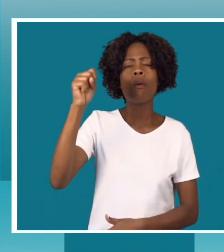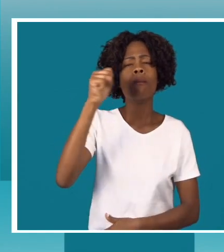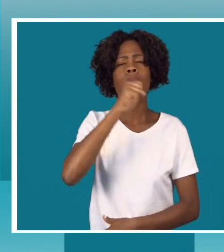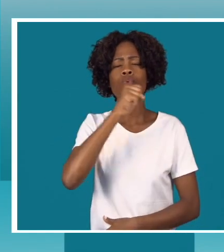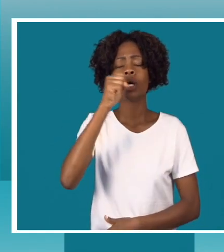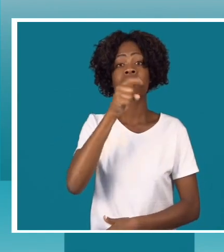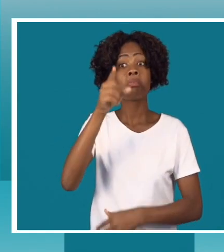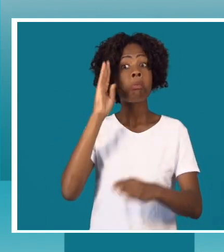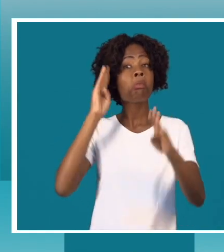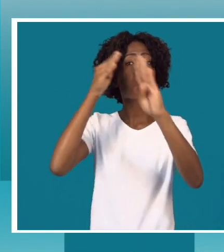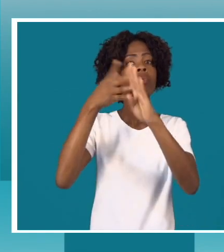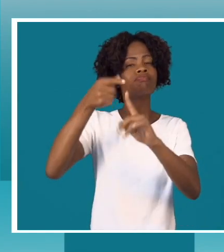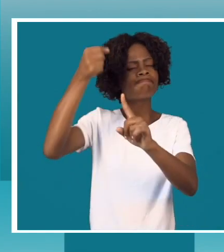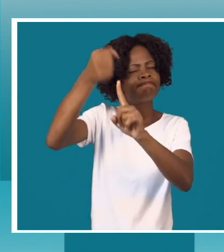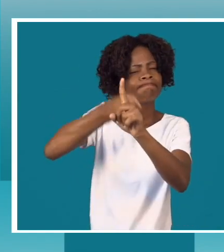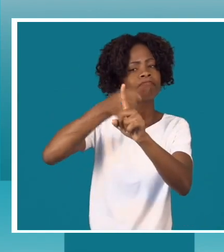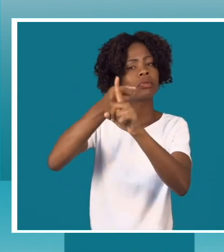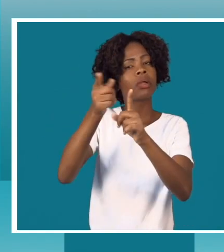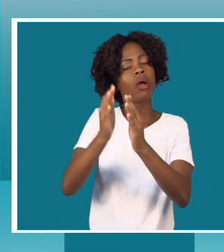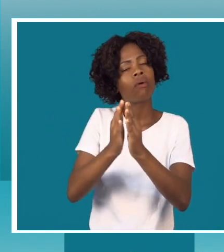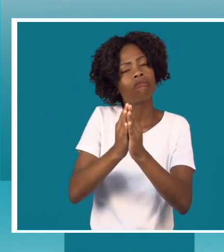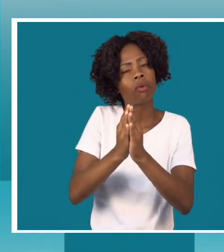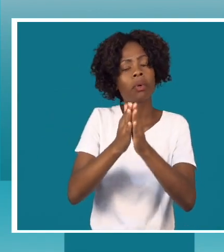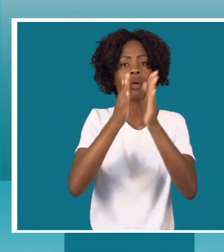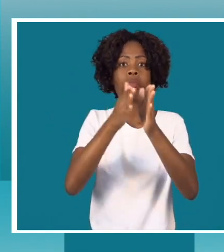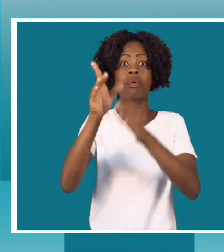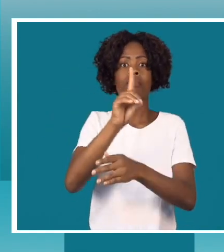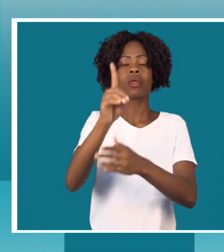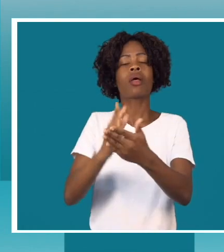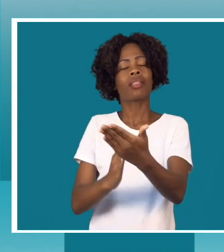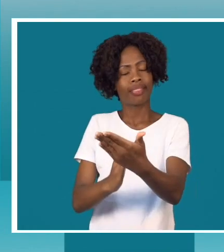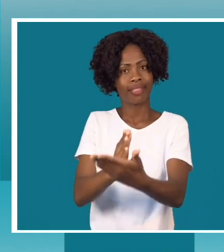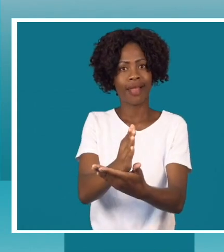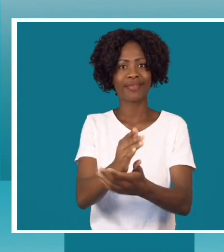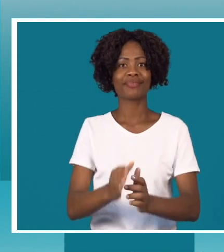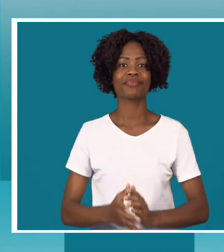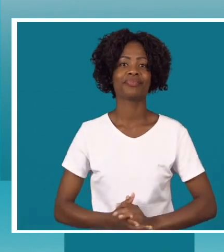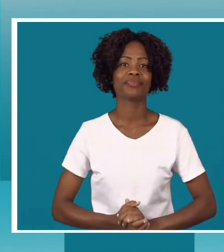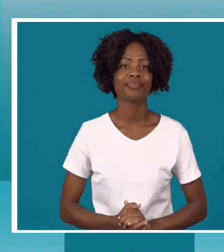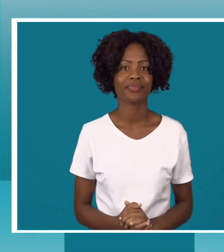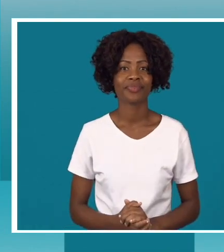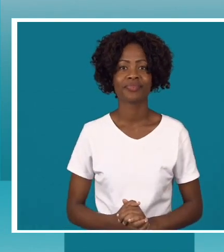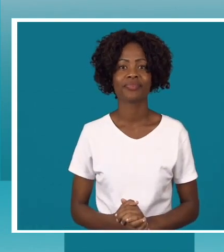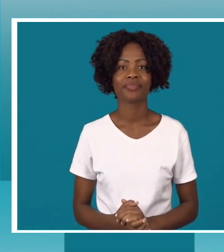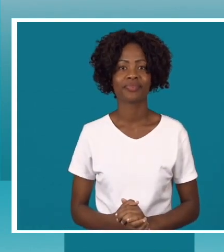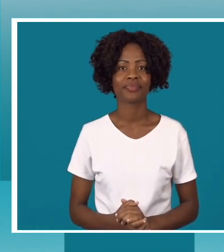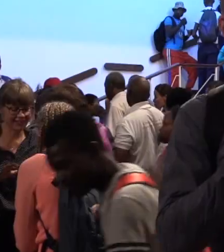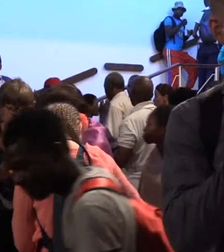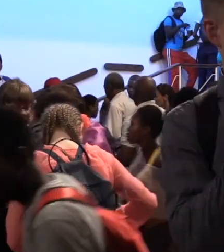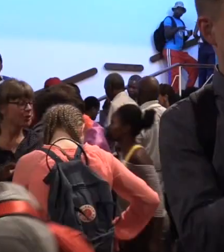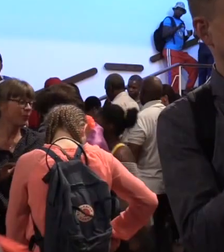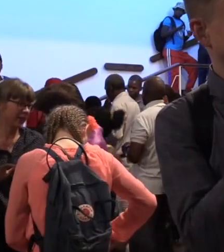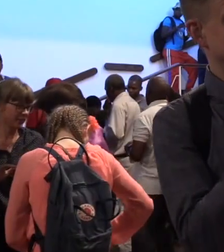canta e encanta com o objetivo de advogar a favor dos direitos das pessoas com deficiência.